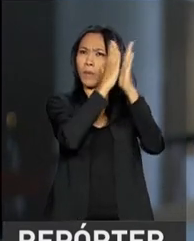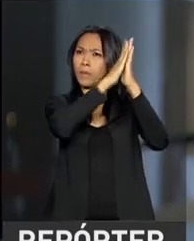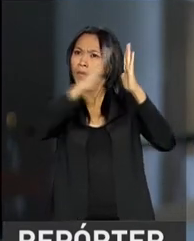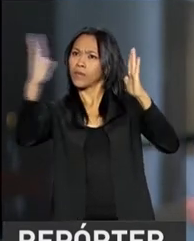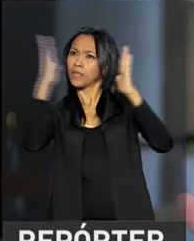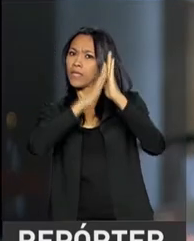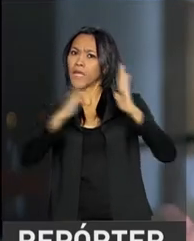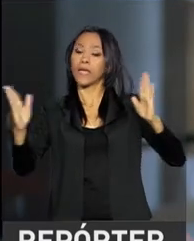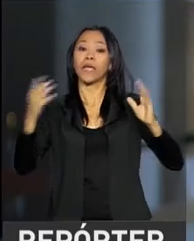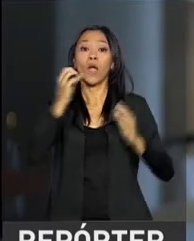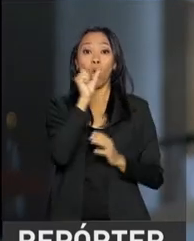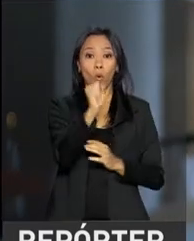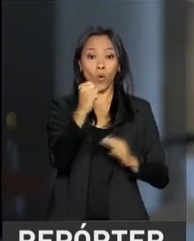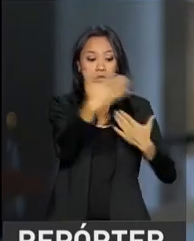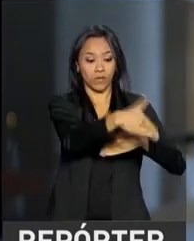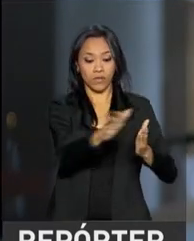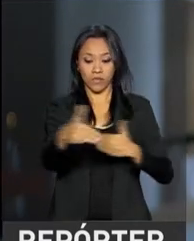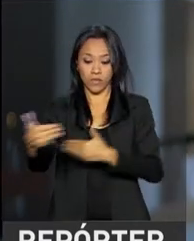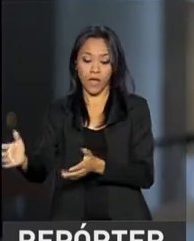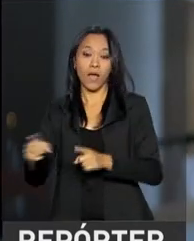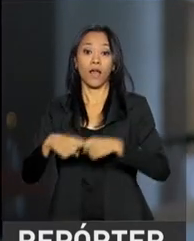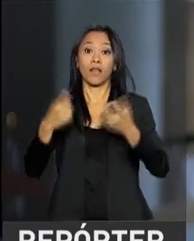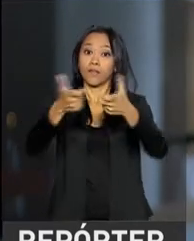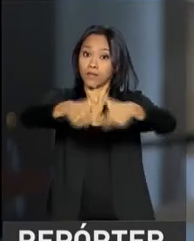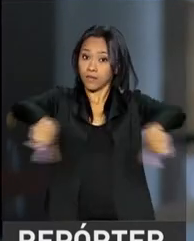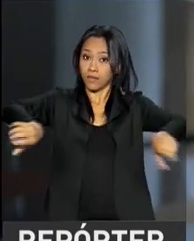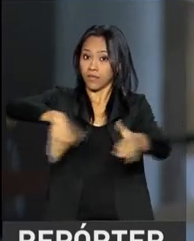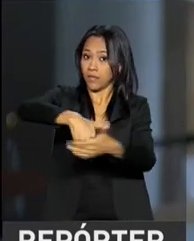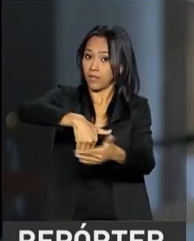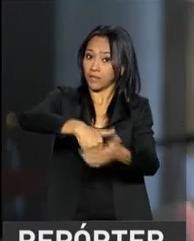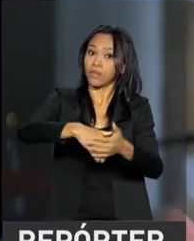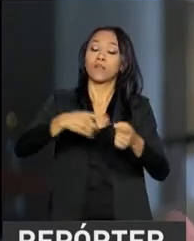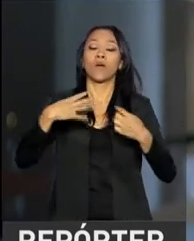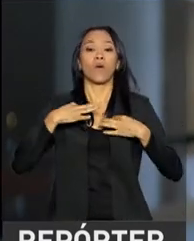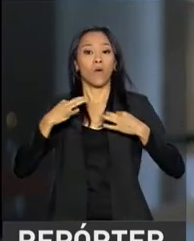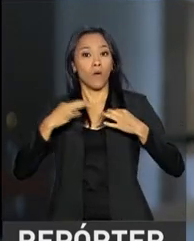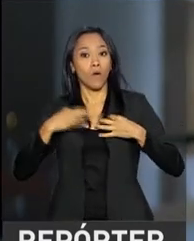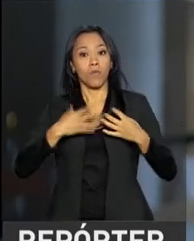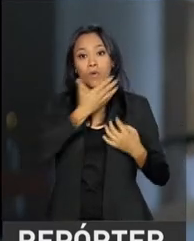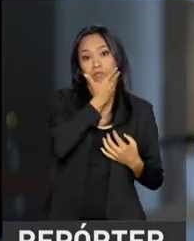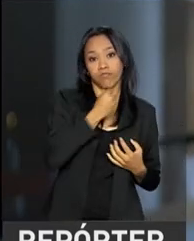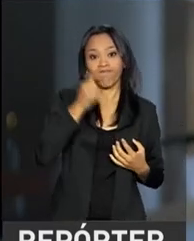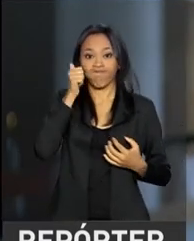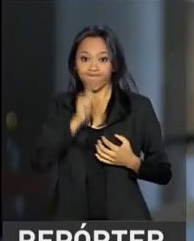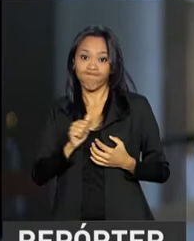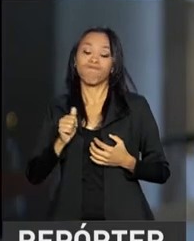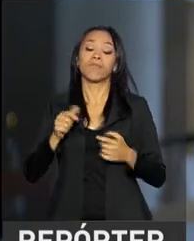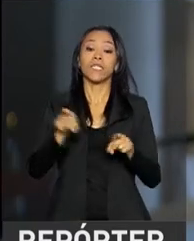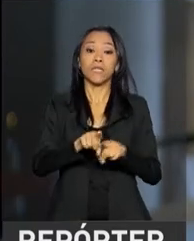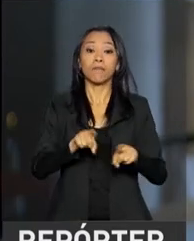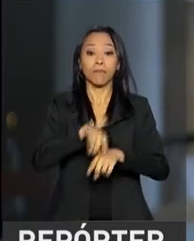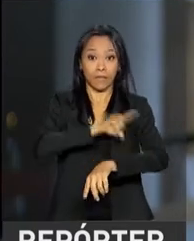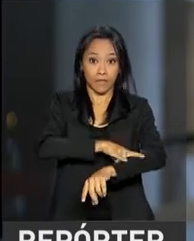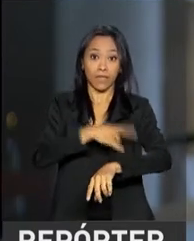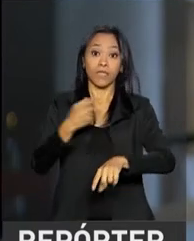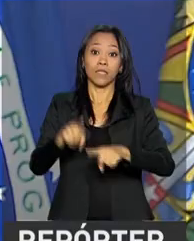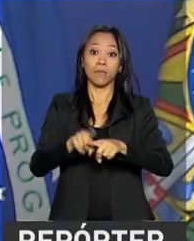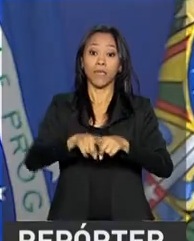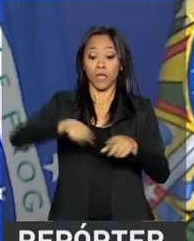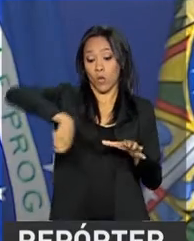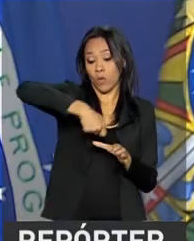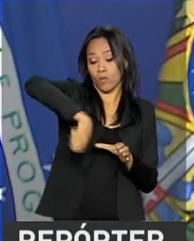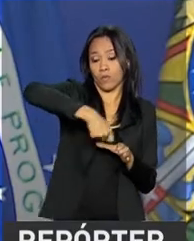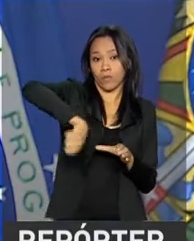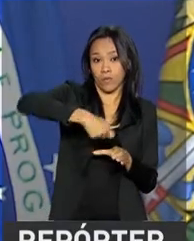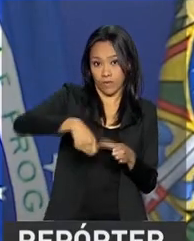oito salas de aula quadra poliesportiva vestiários masculino e feminino e cozinha com refeitório